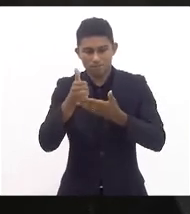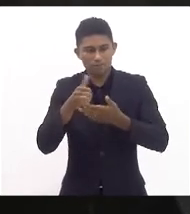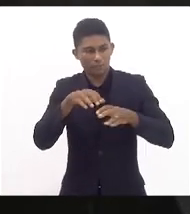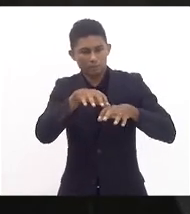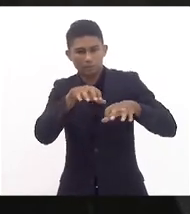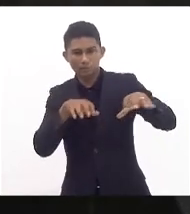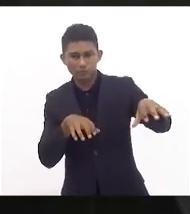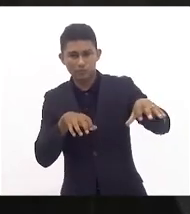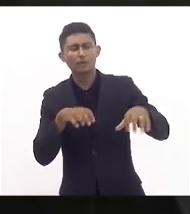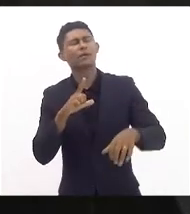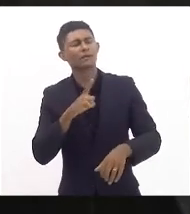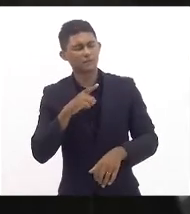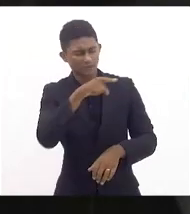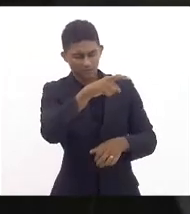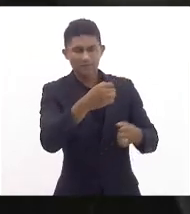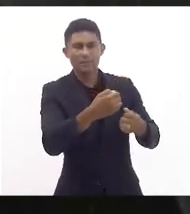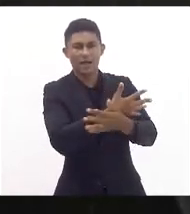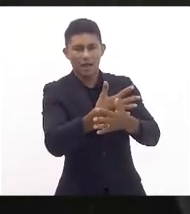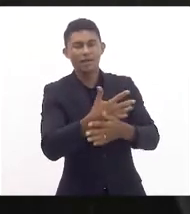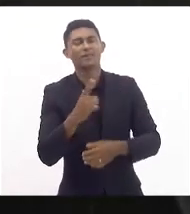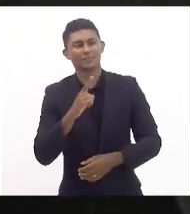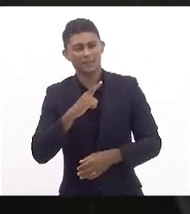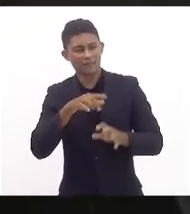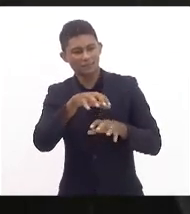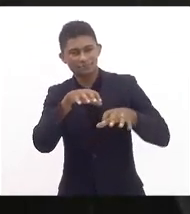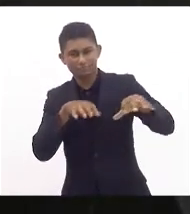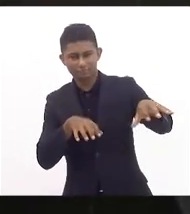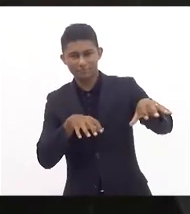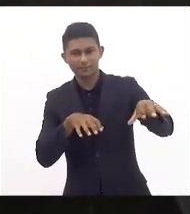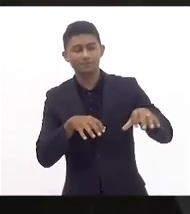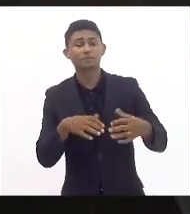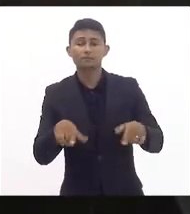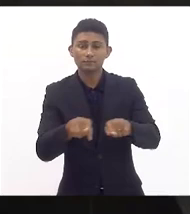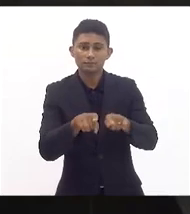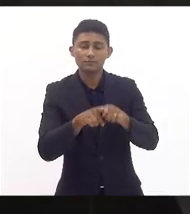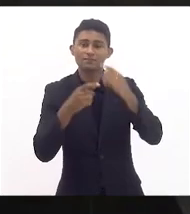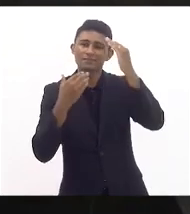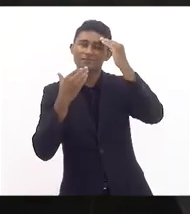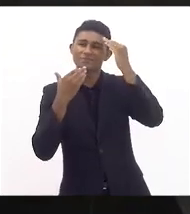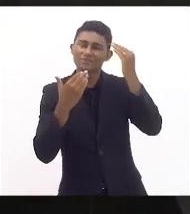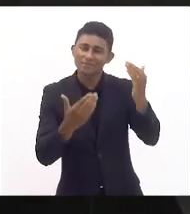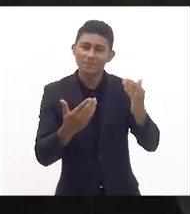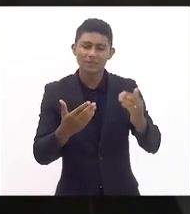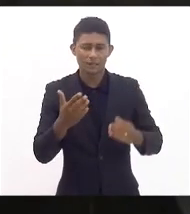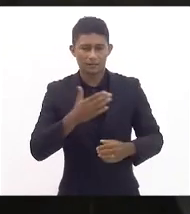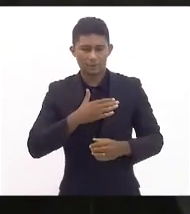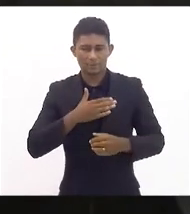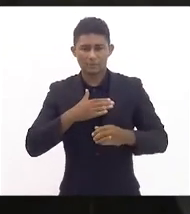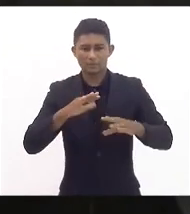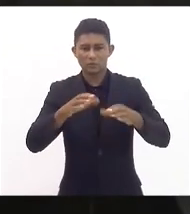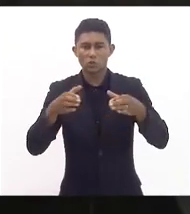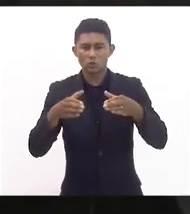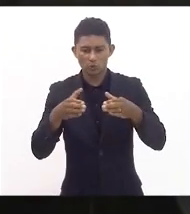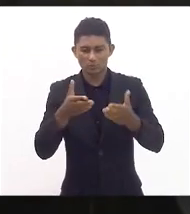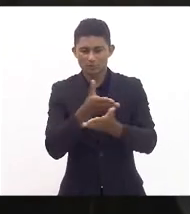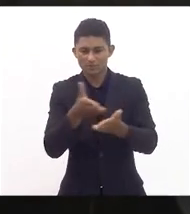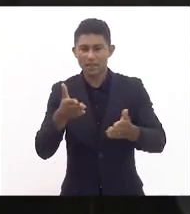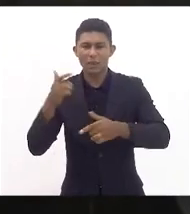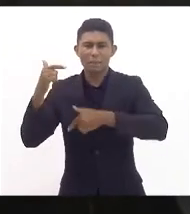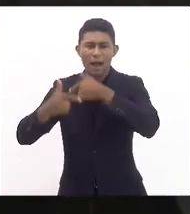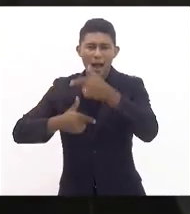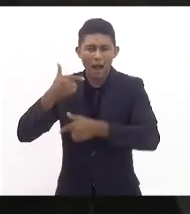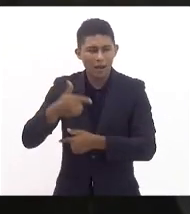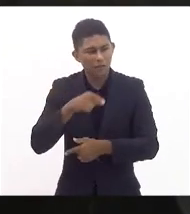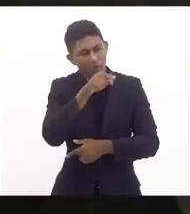oficial. E agradeço imensamente a atuação também da nossa equipe maravilhosa, que lá está